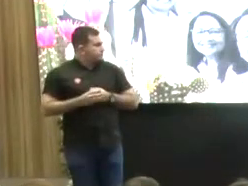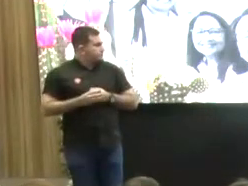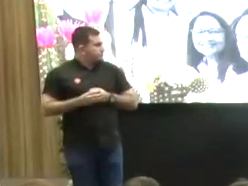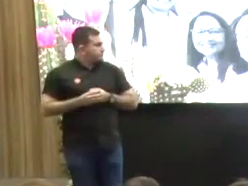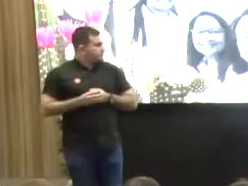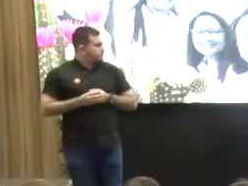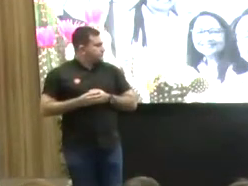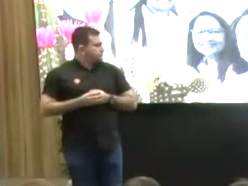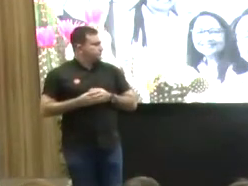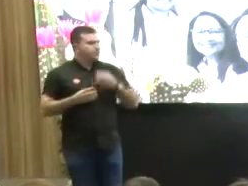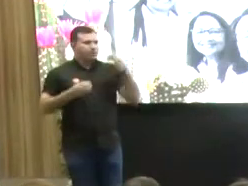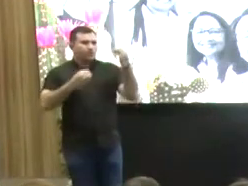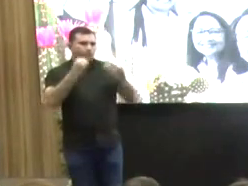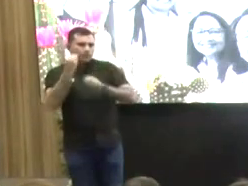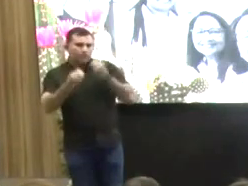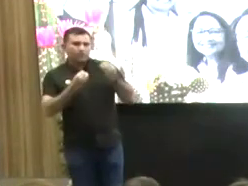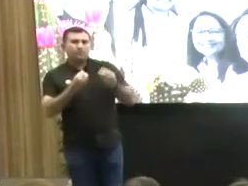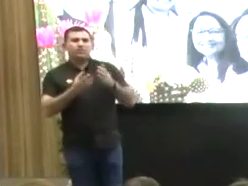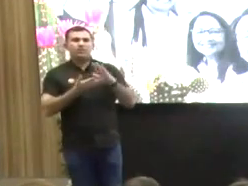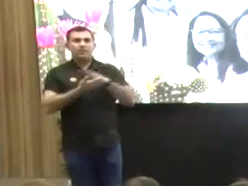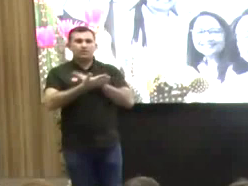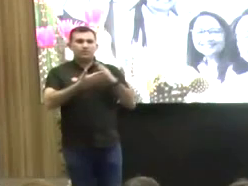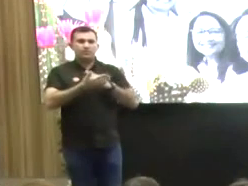uma desobediência epistêmica